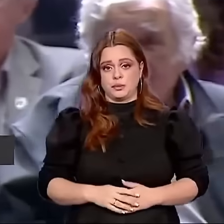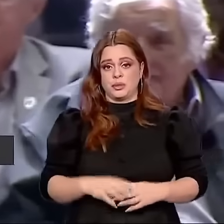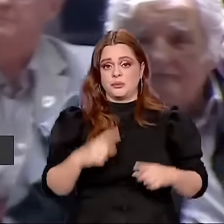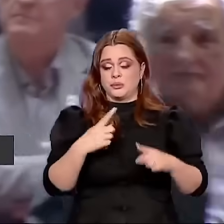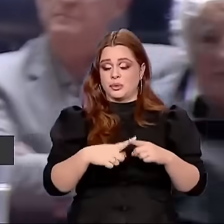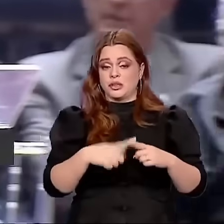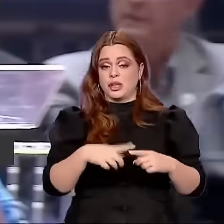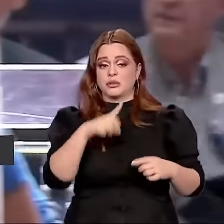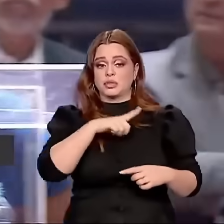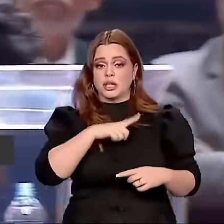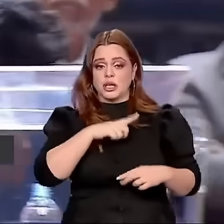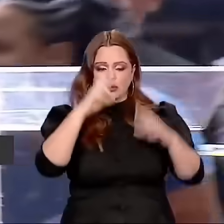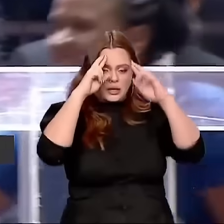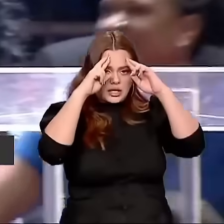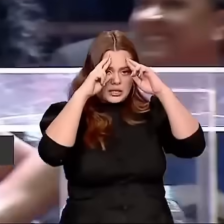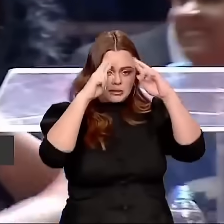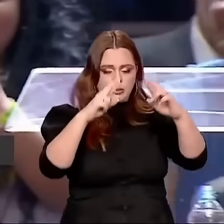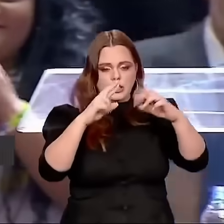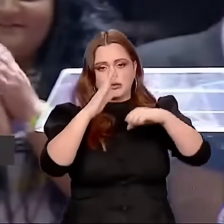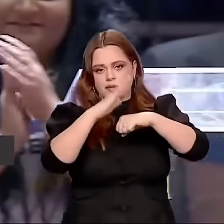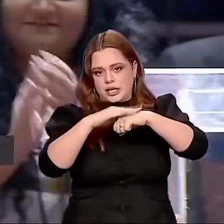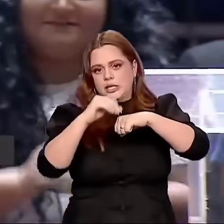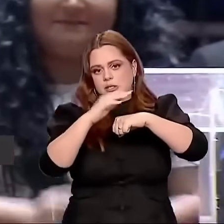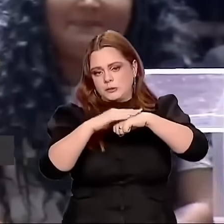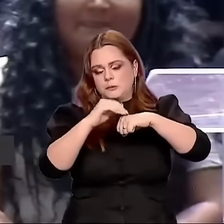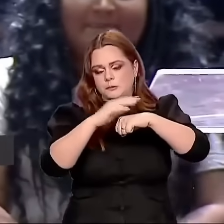muito respeito e muito carinho.